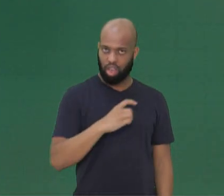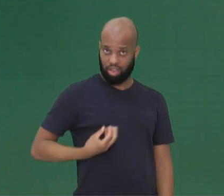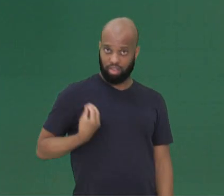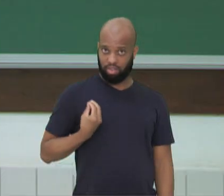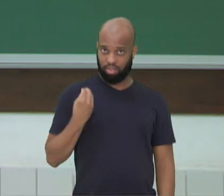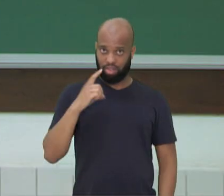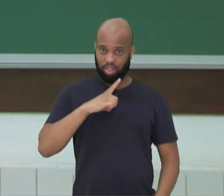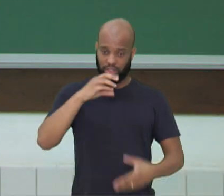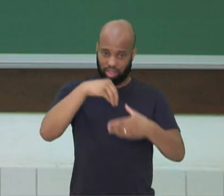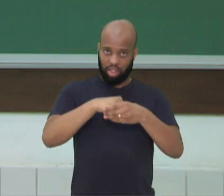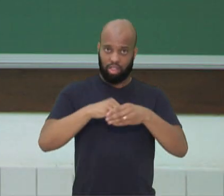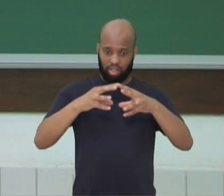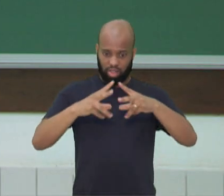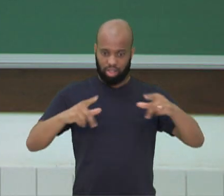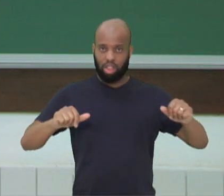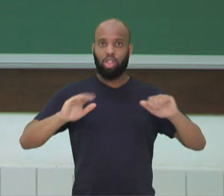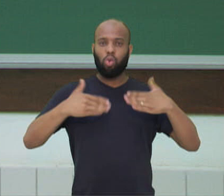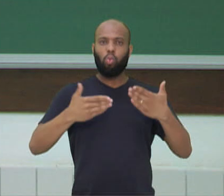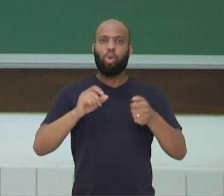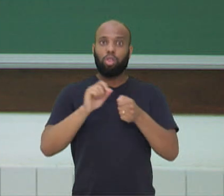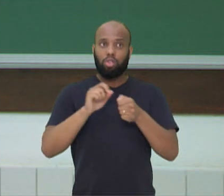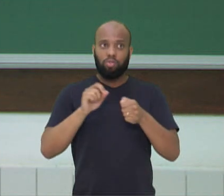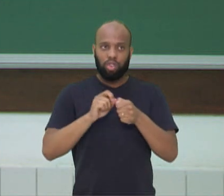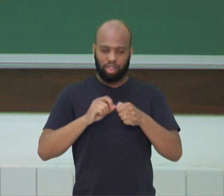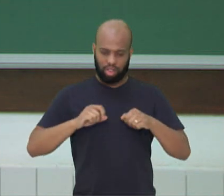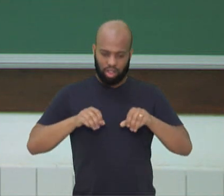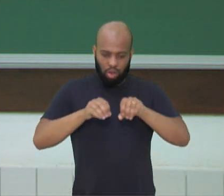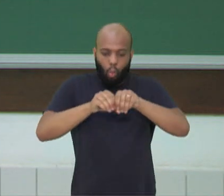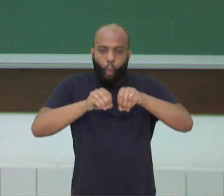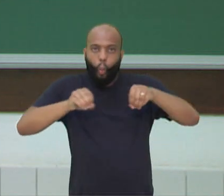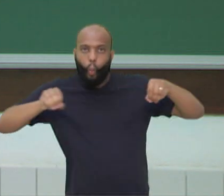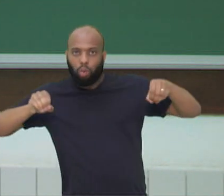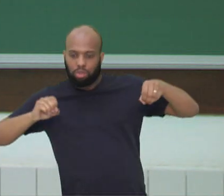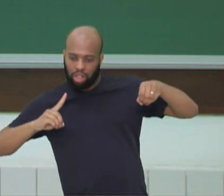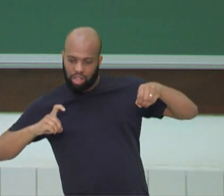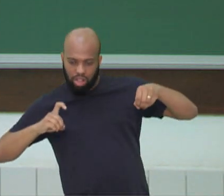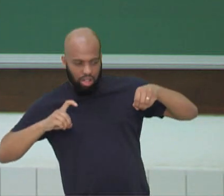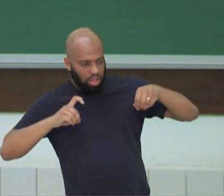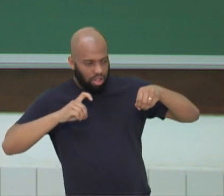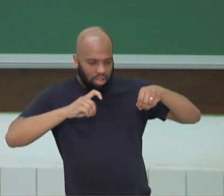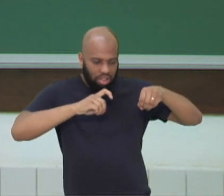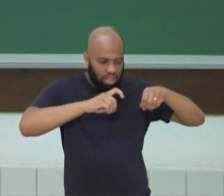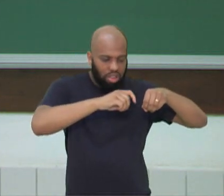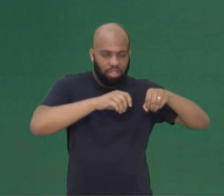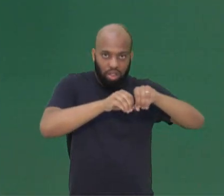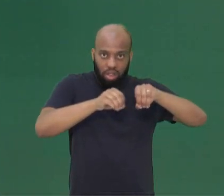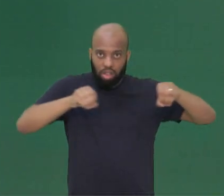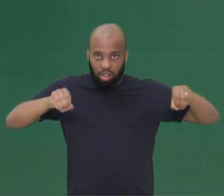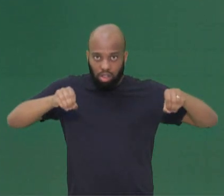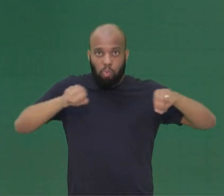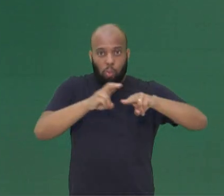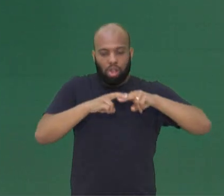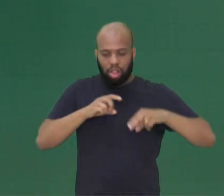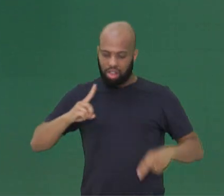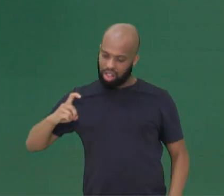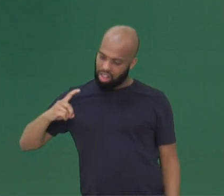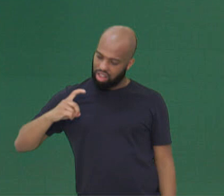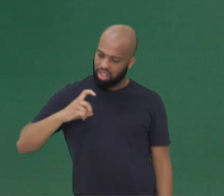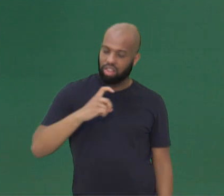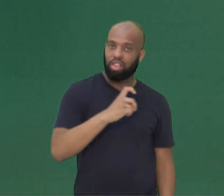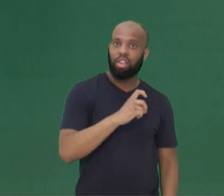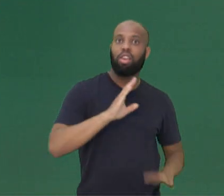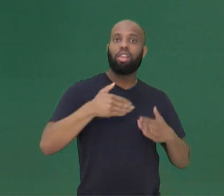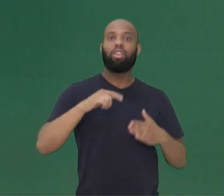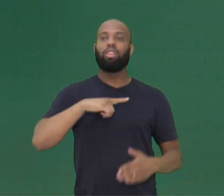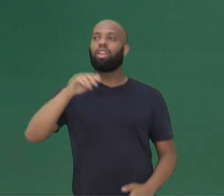alguns seres constroem essas galerias, o ar atmosférico penetra no solo, a fração gasosa. Eu